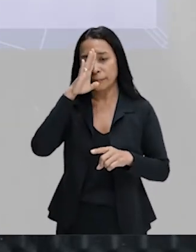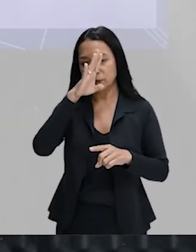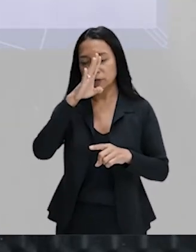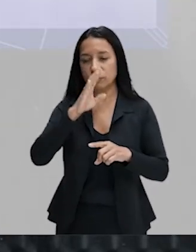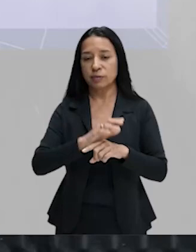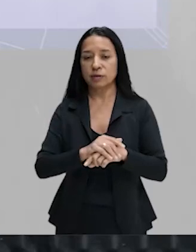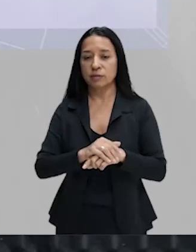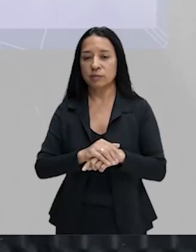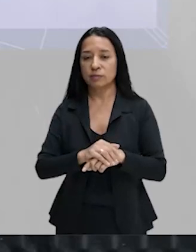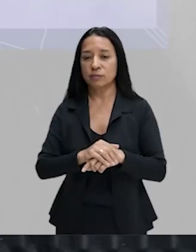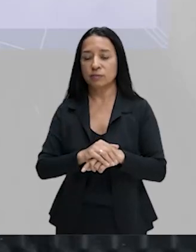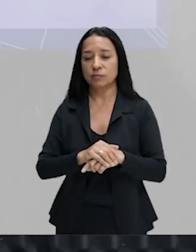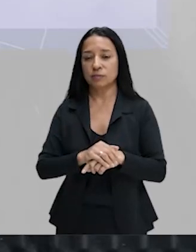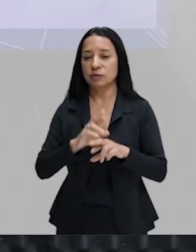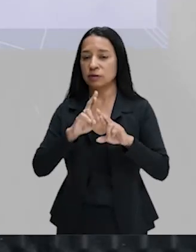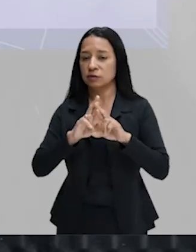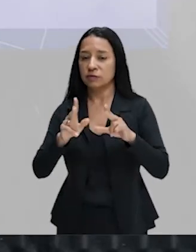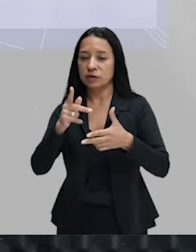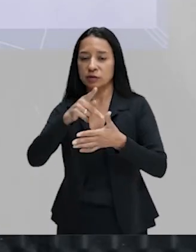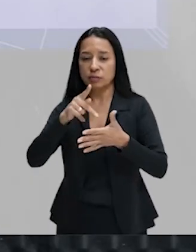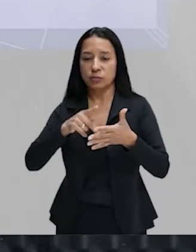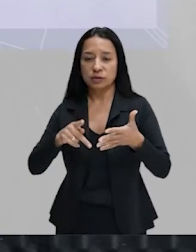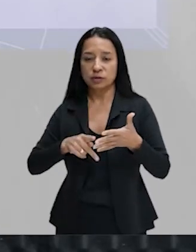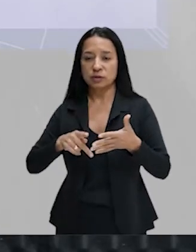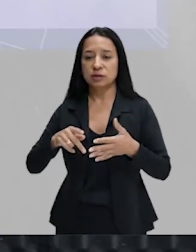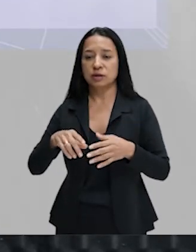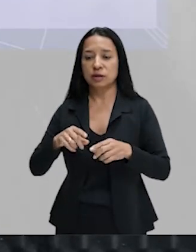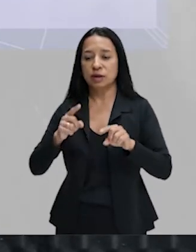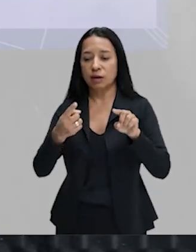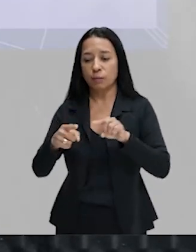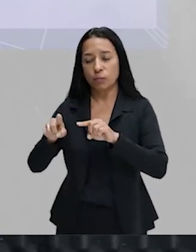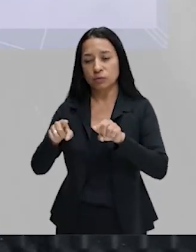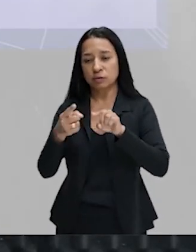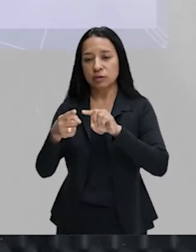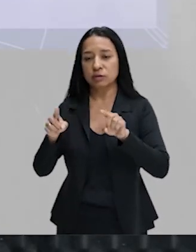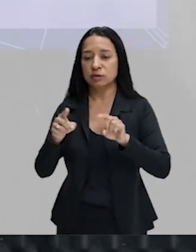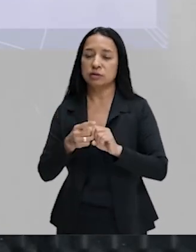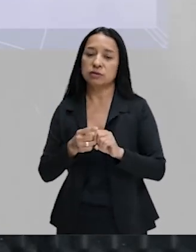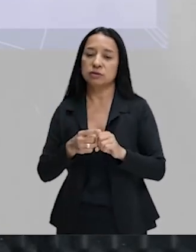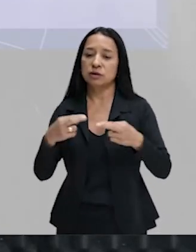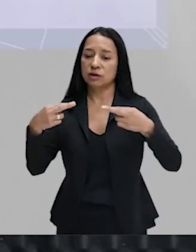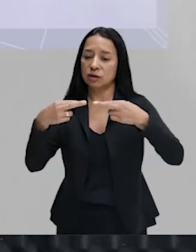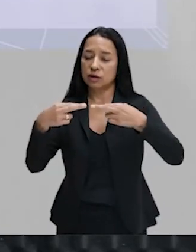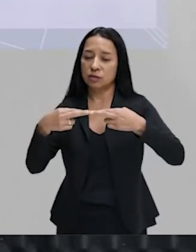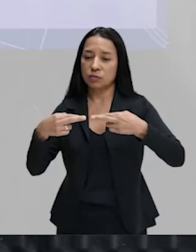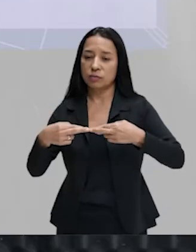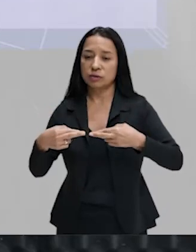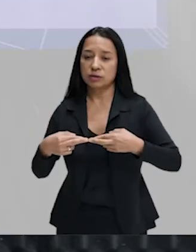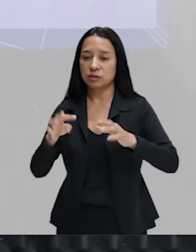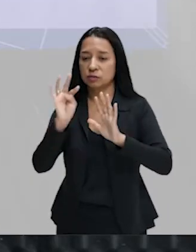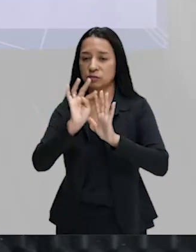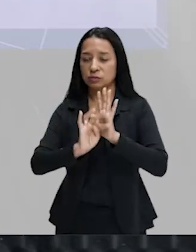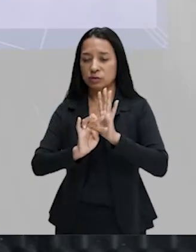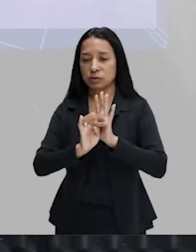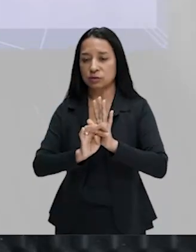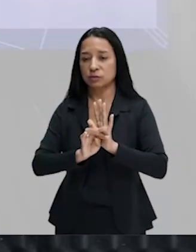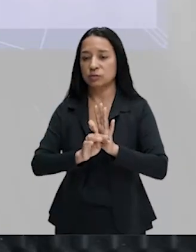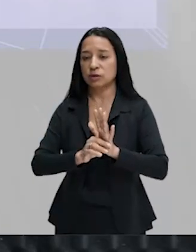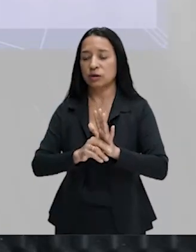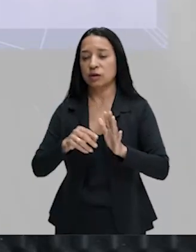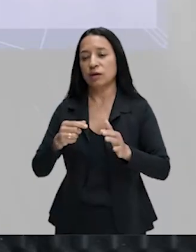a musicalidade, que a rima traz nos textos, né? E nos promove aí